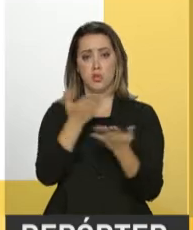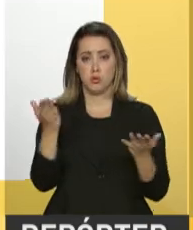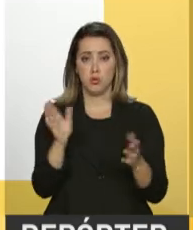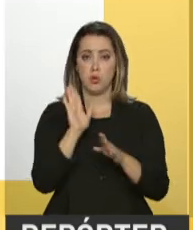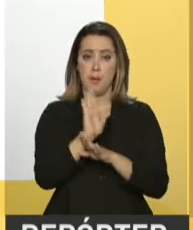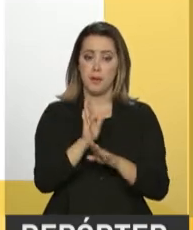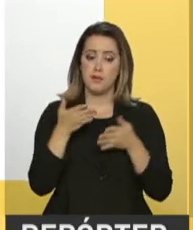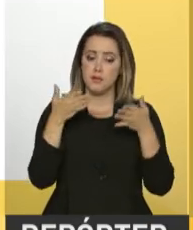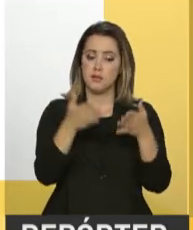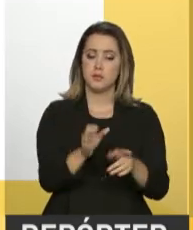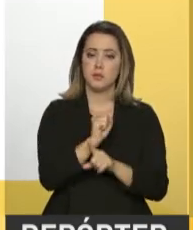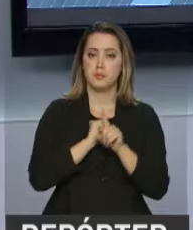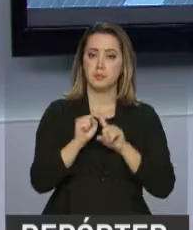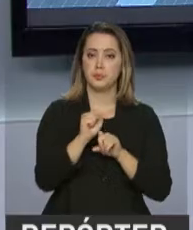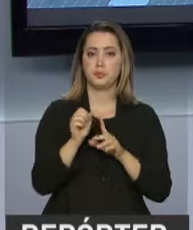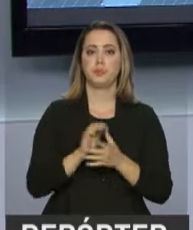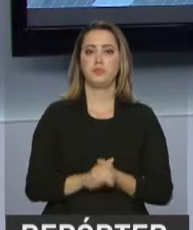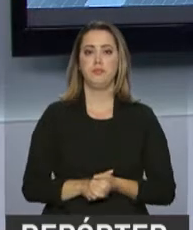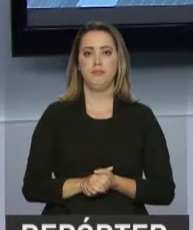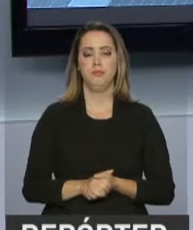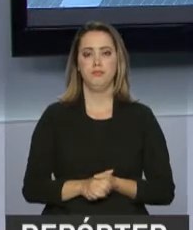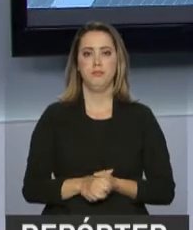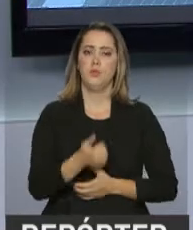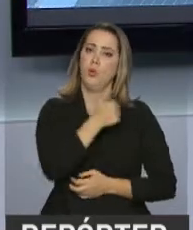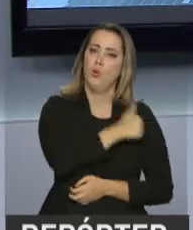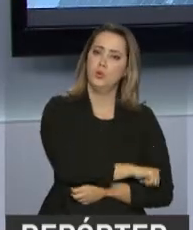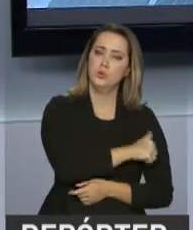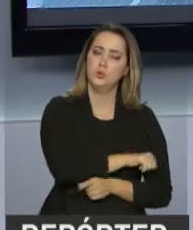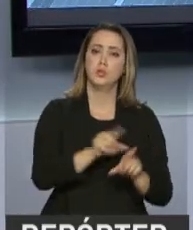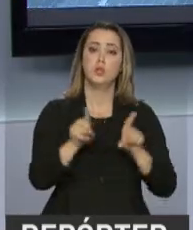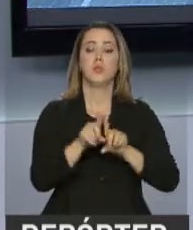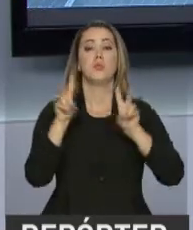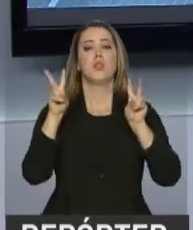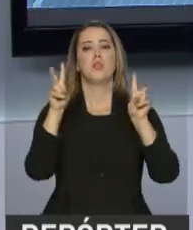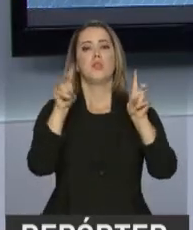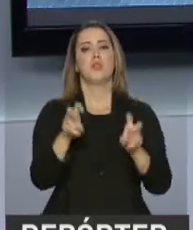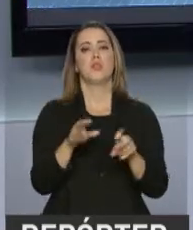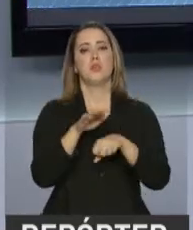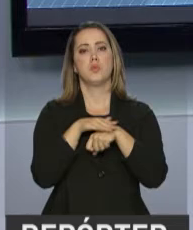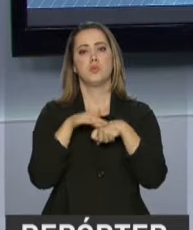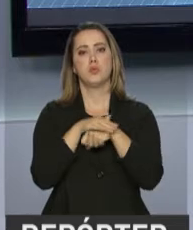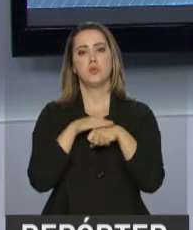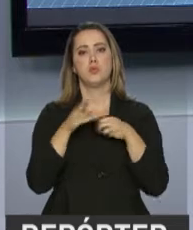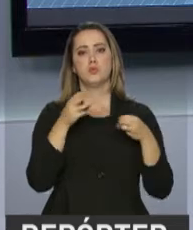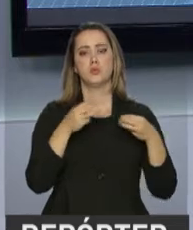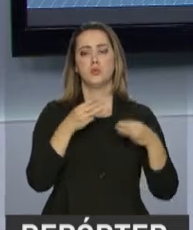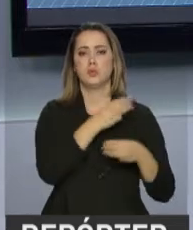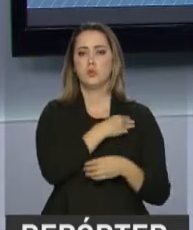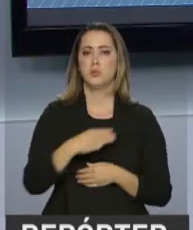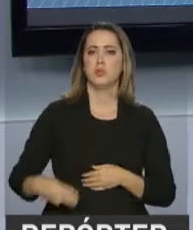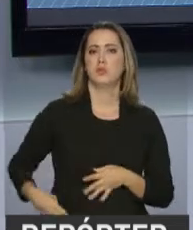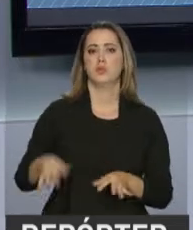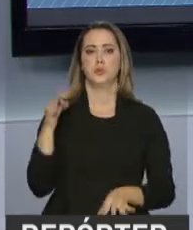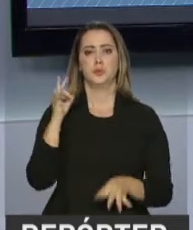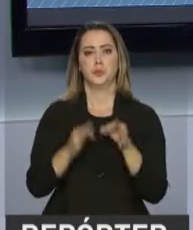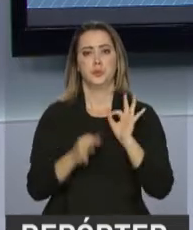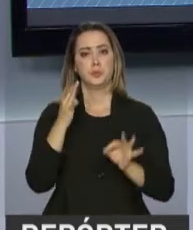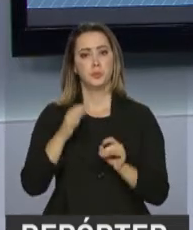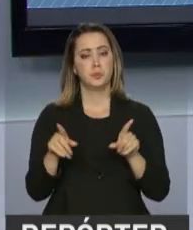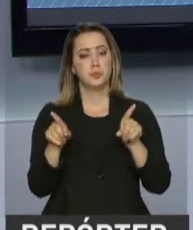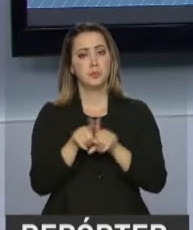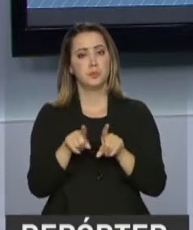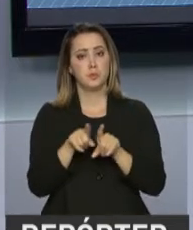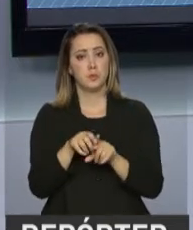a participação ativa da sociedade. E o Rio de Janeiro também foi tema de uma conversa entre o ministro da Justiça e Segurança